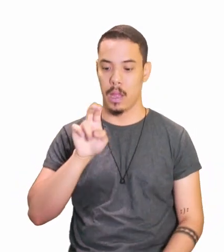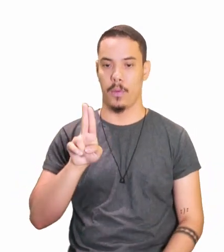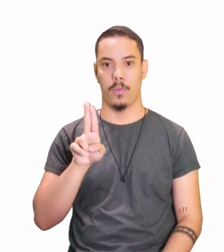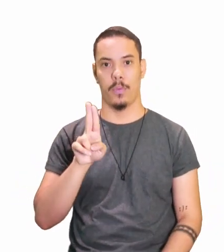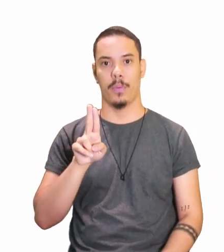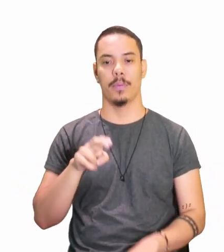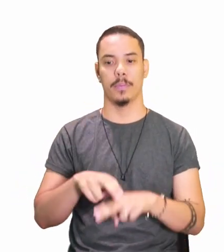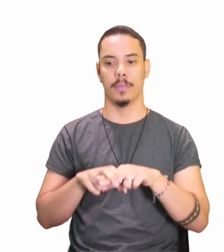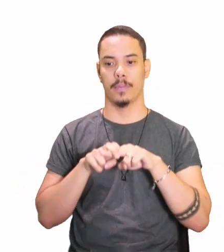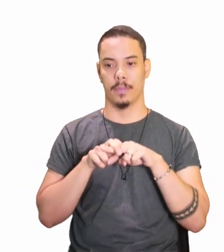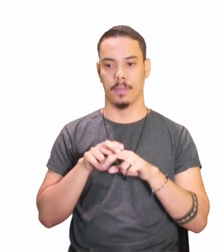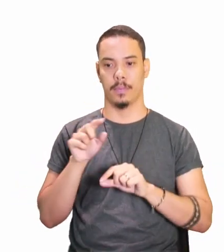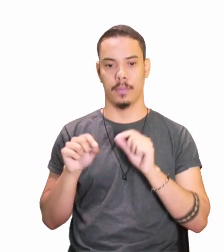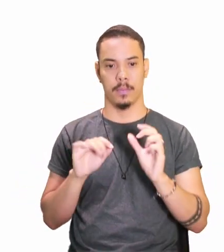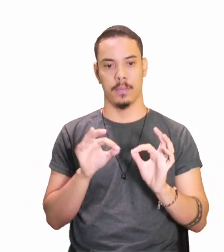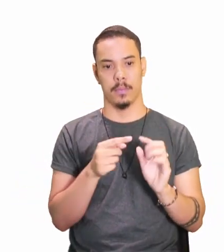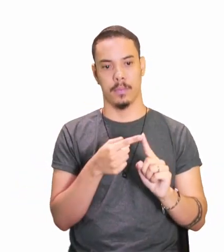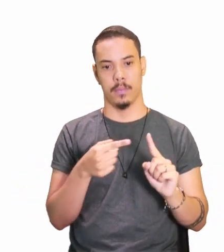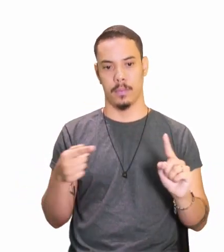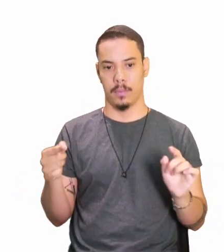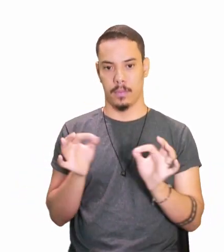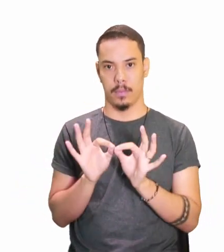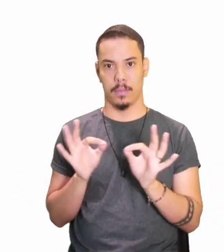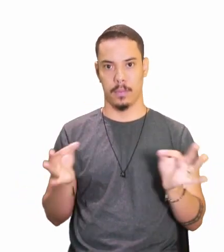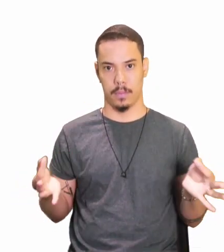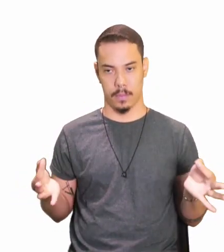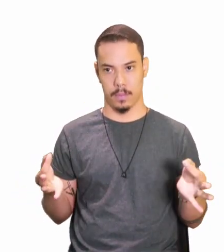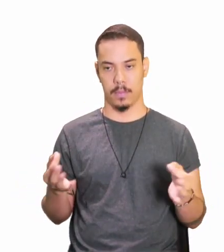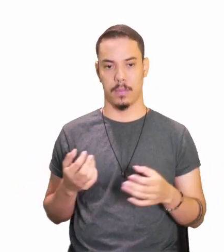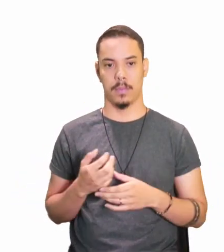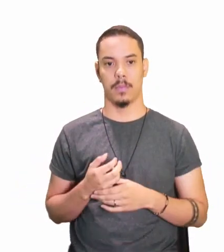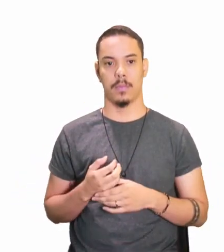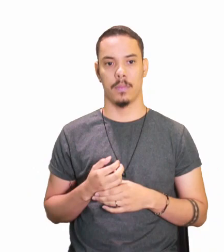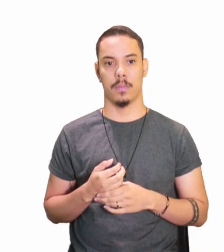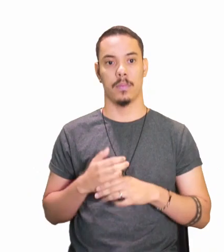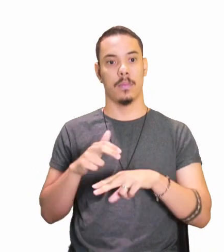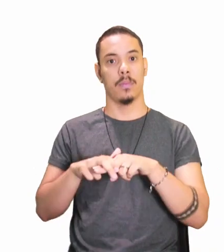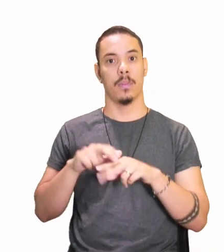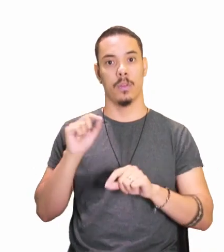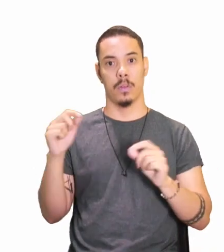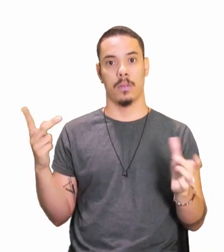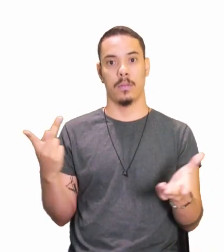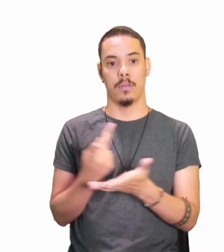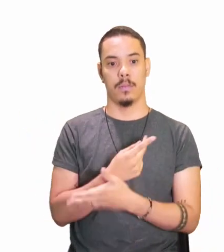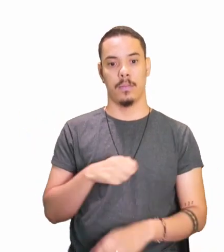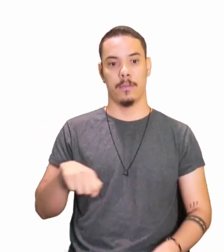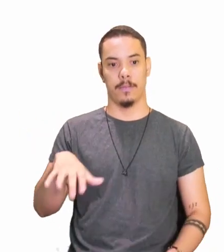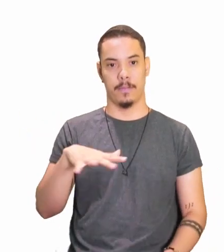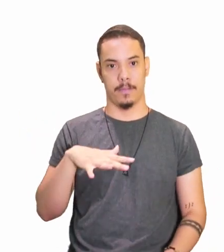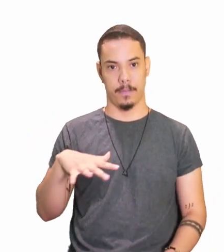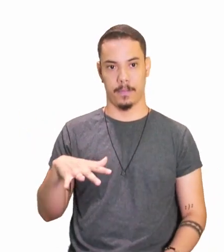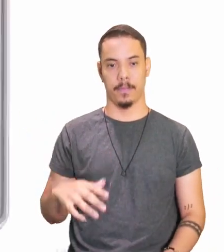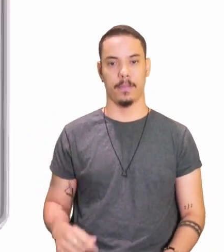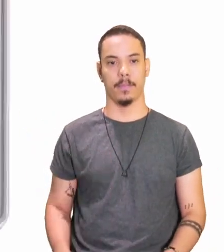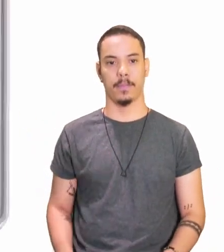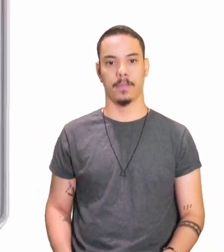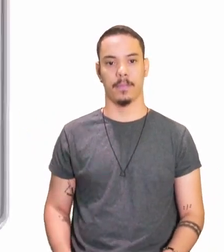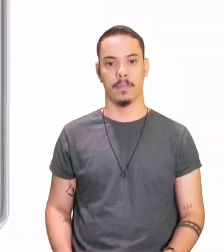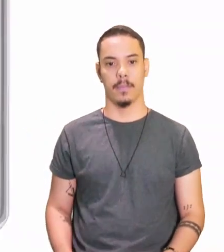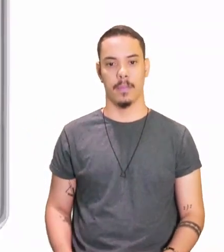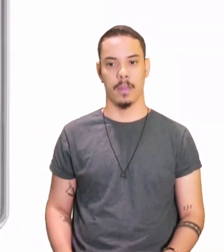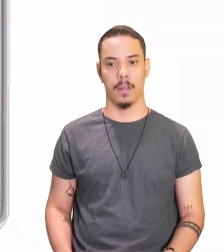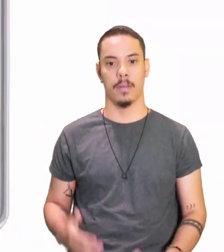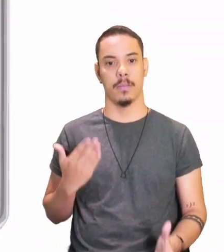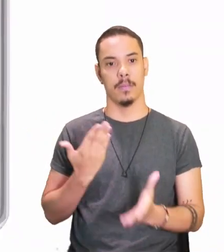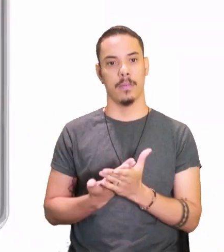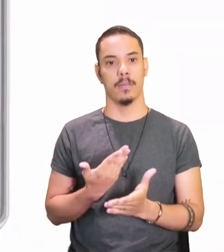esse daqui é um período simples. Se ajuda aí, é a questão da situação, tá? Como nome, beleza? Vamos lá